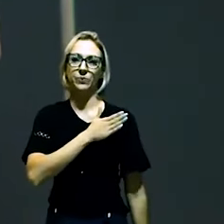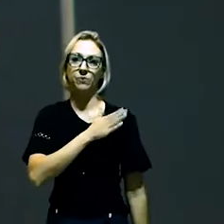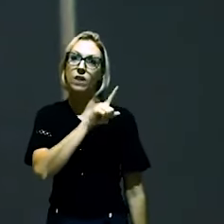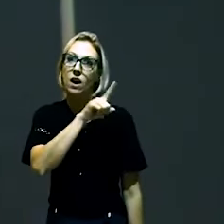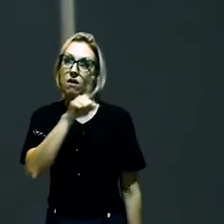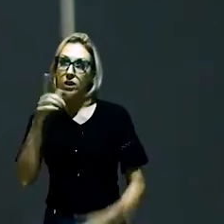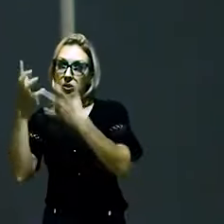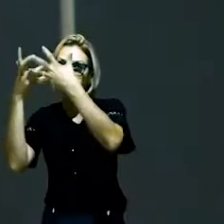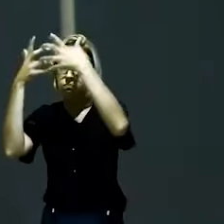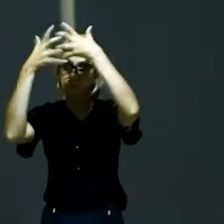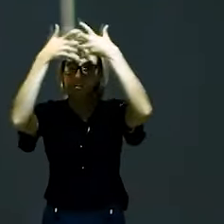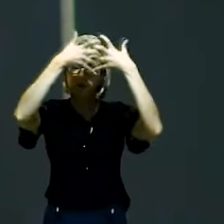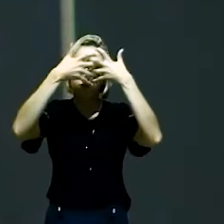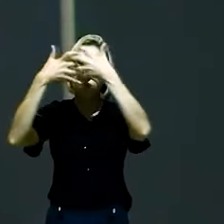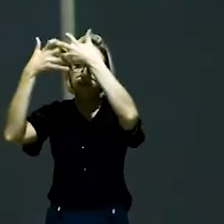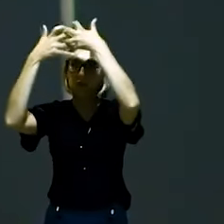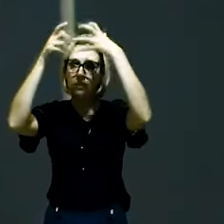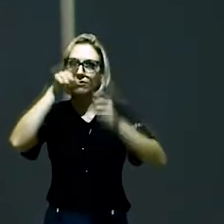É isso que você quer da sua vida?